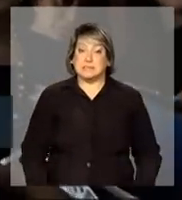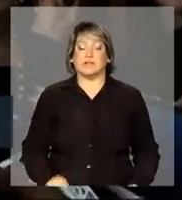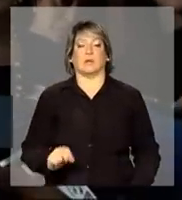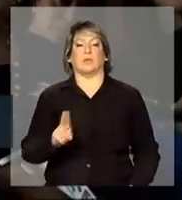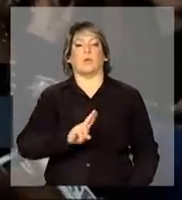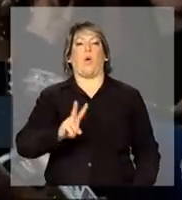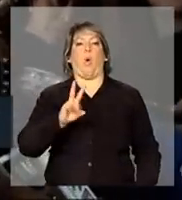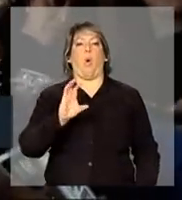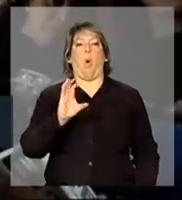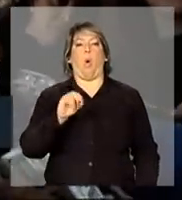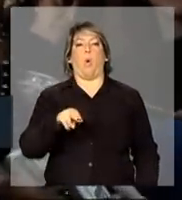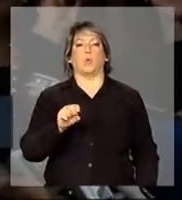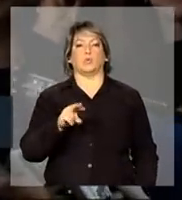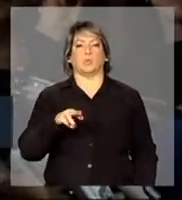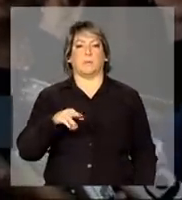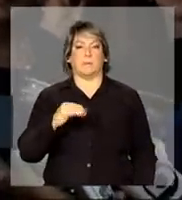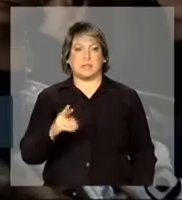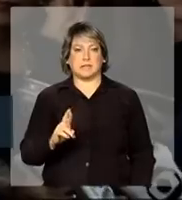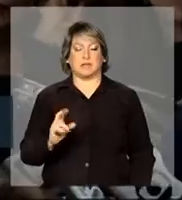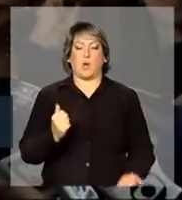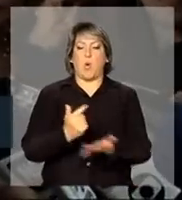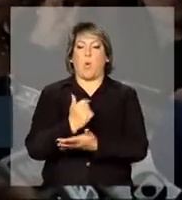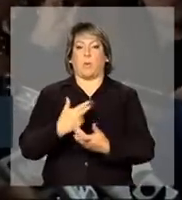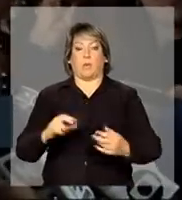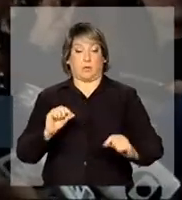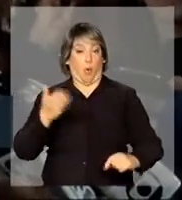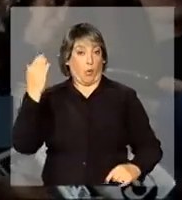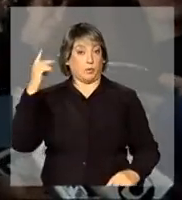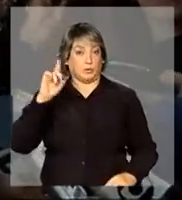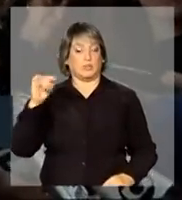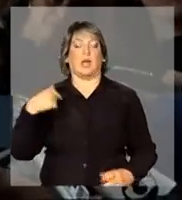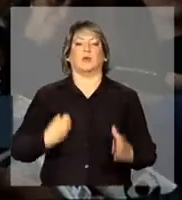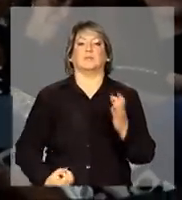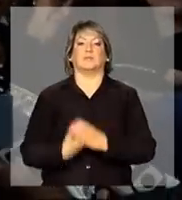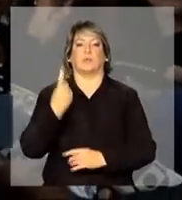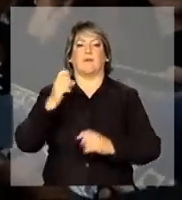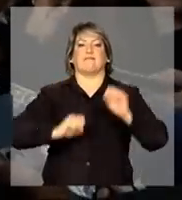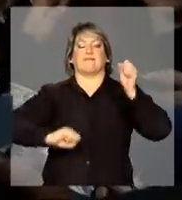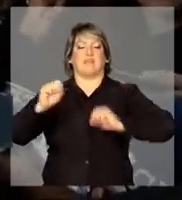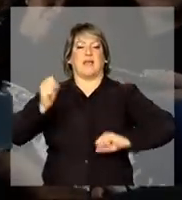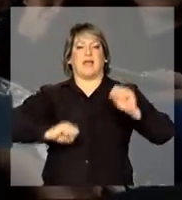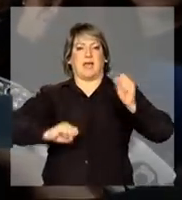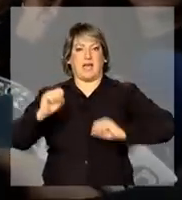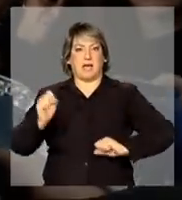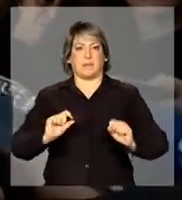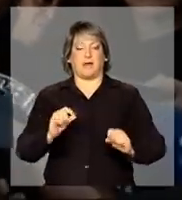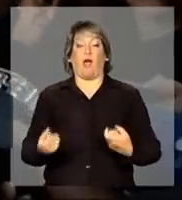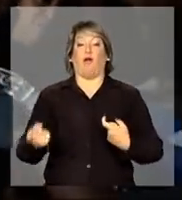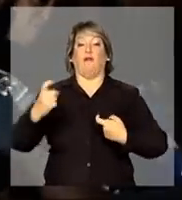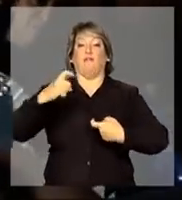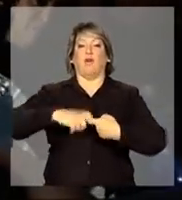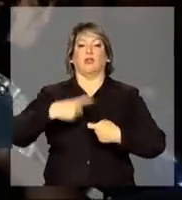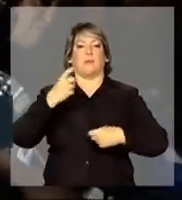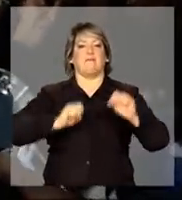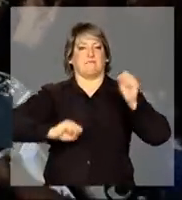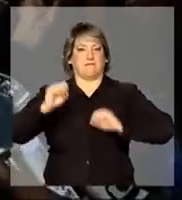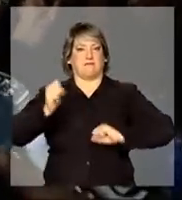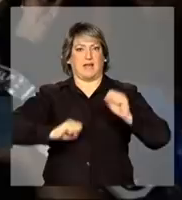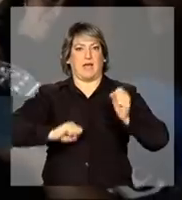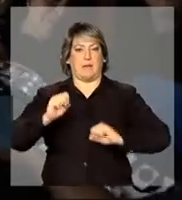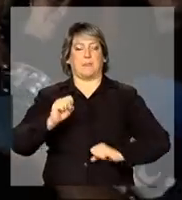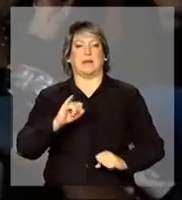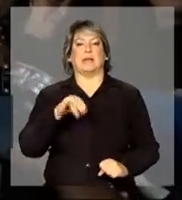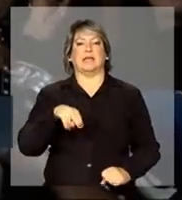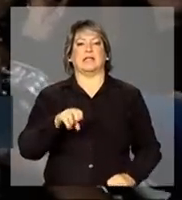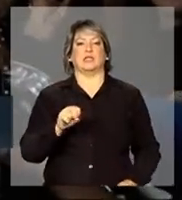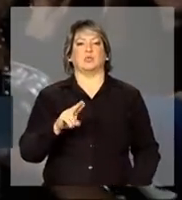Outro dia eu lancei uma fábrica, né, a volta de uma fábrica de